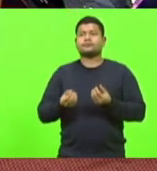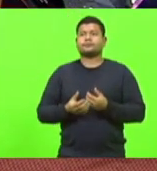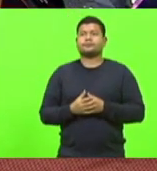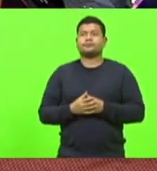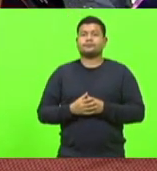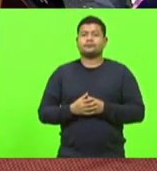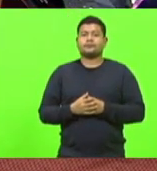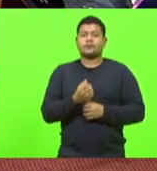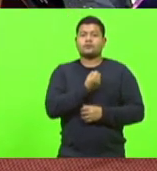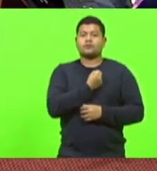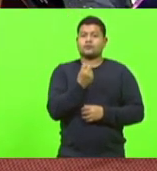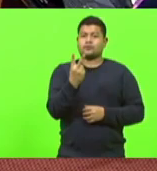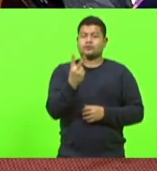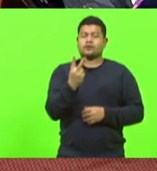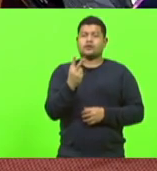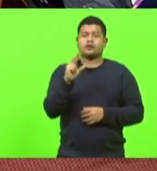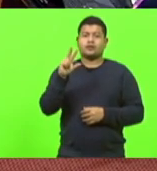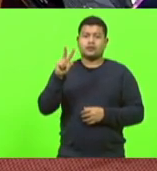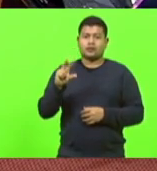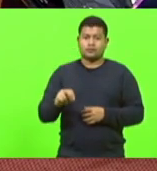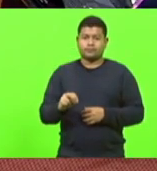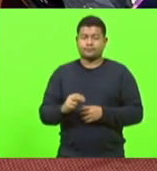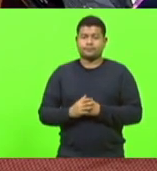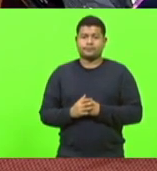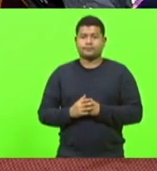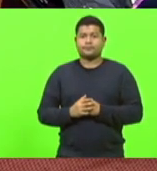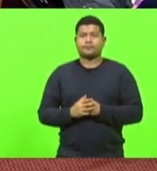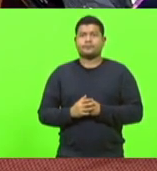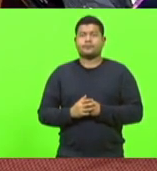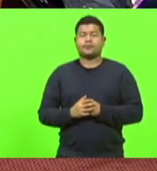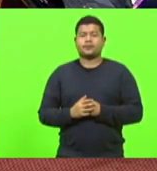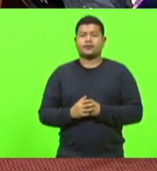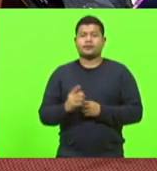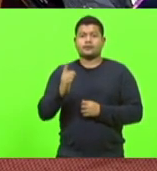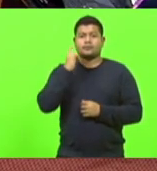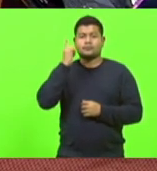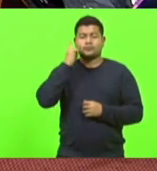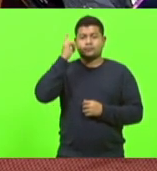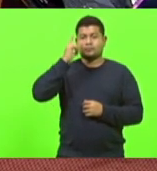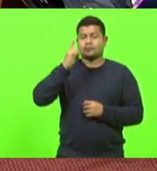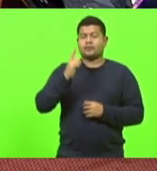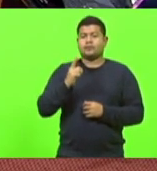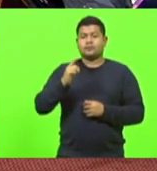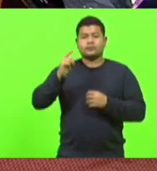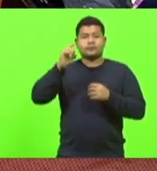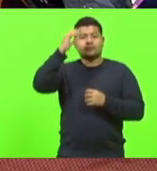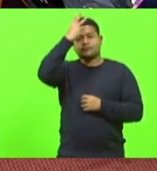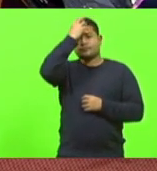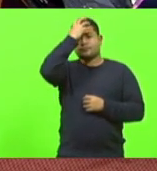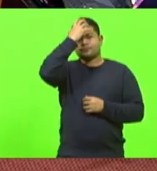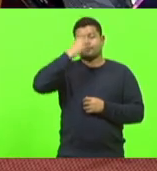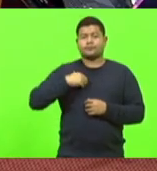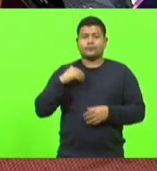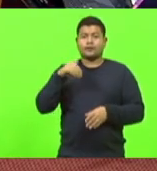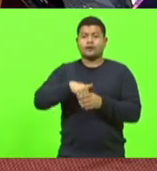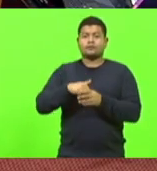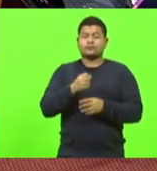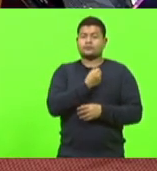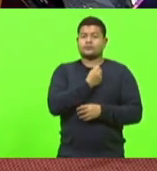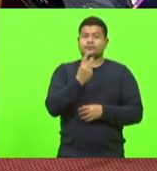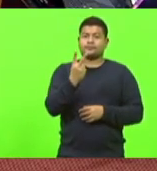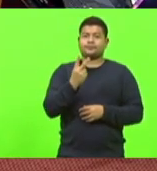um ponto dois a gente eu dei uma volta 2 como volta a deputado Ismael dos Santos a moto dois